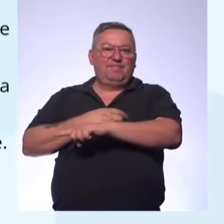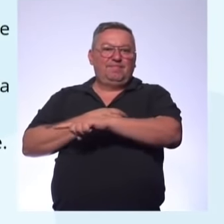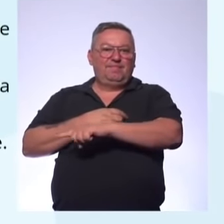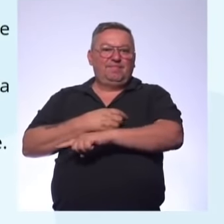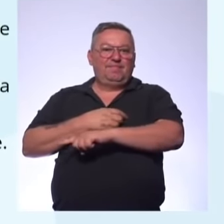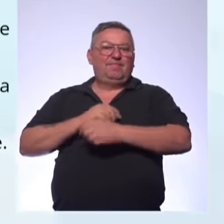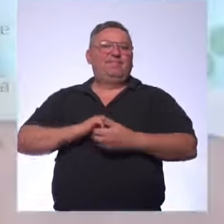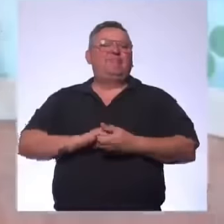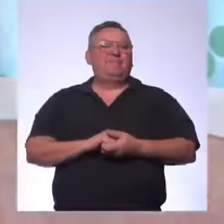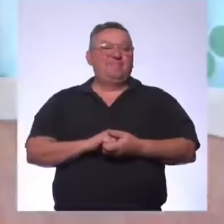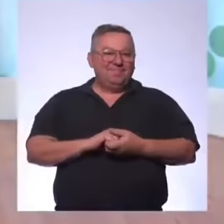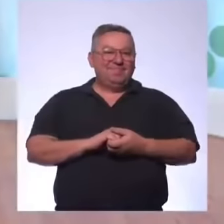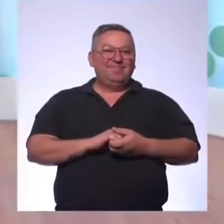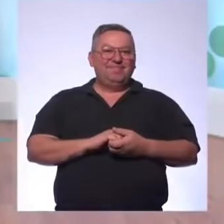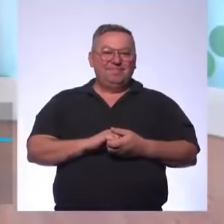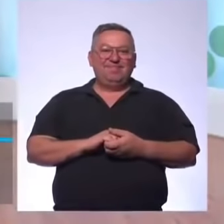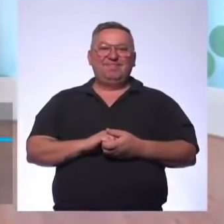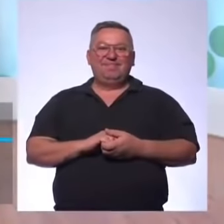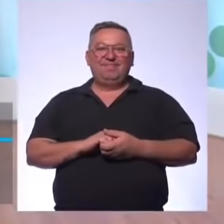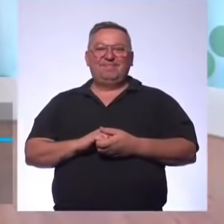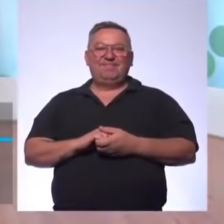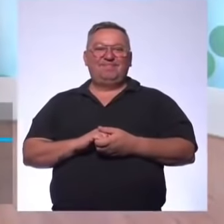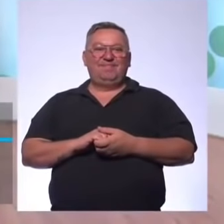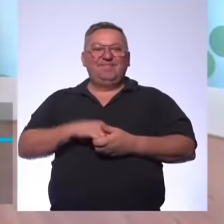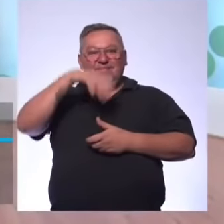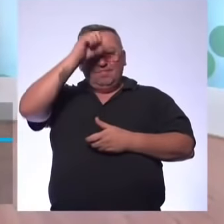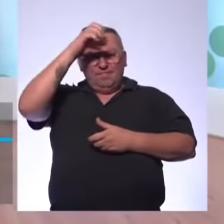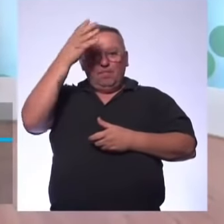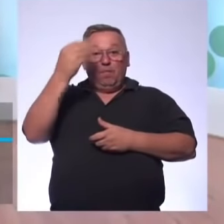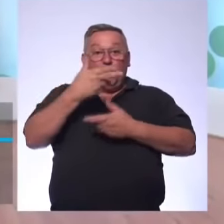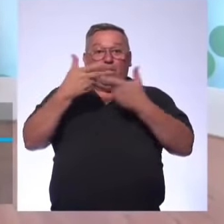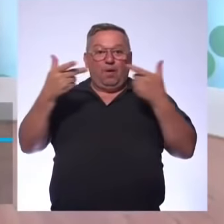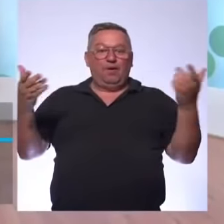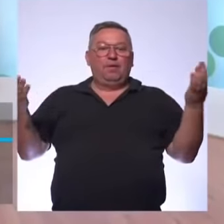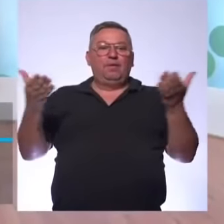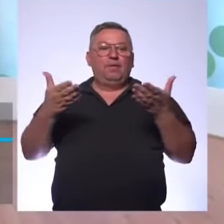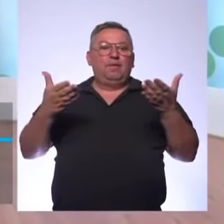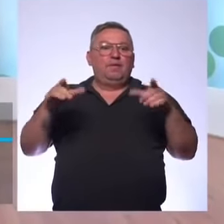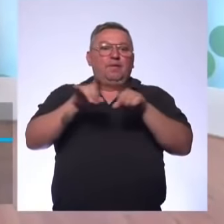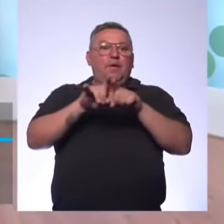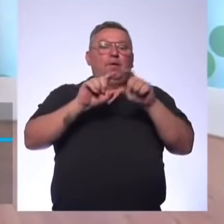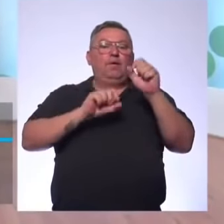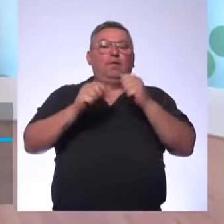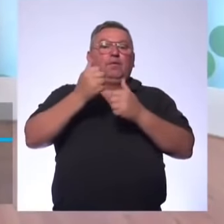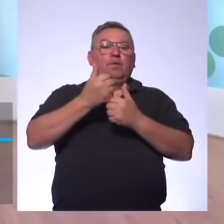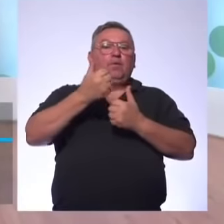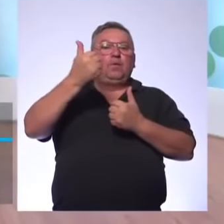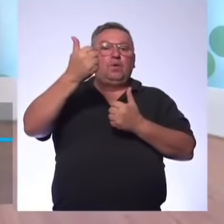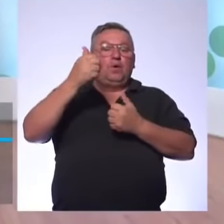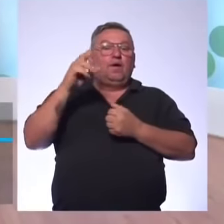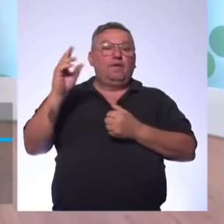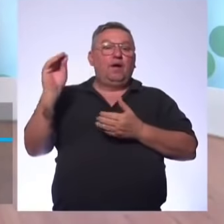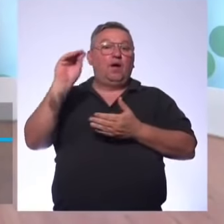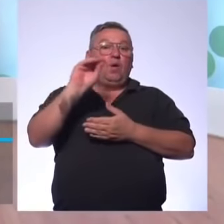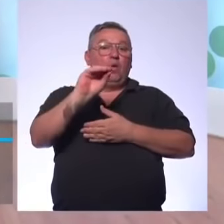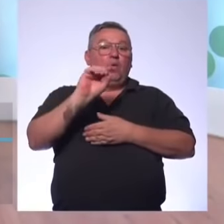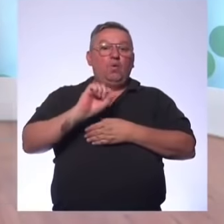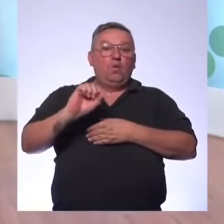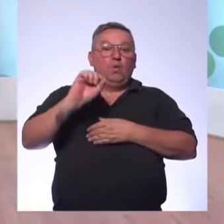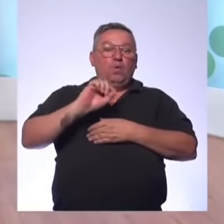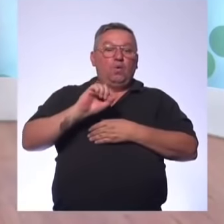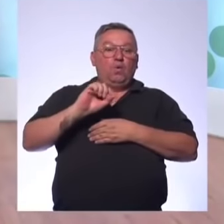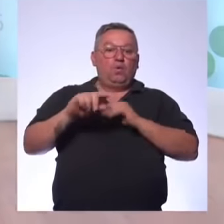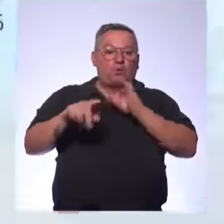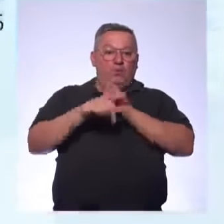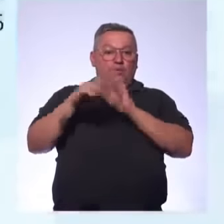and informs muito bem aprendemos muita coisa né aqui o diretor vai colocar a o